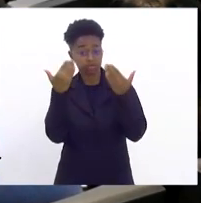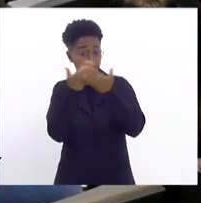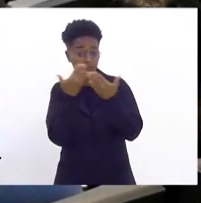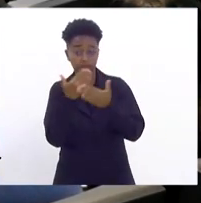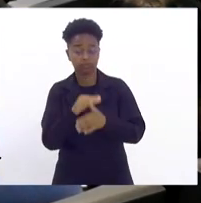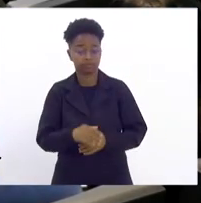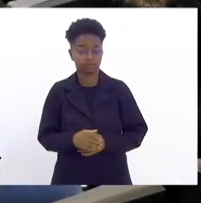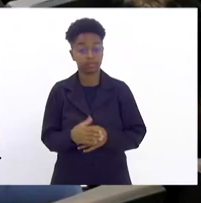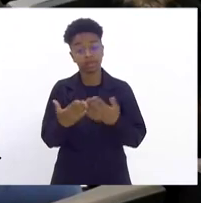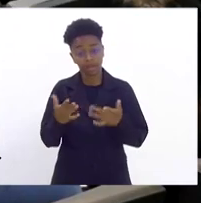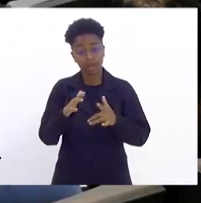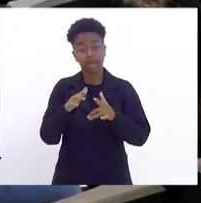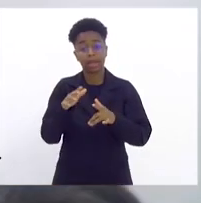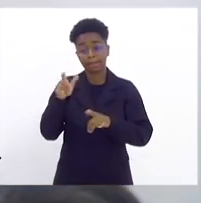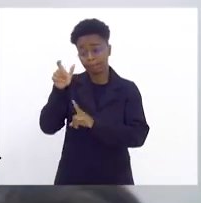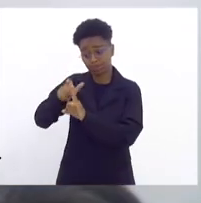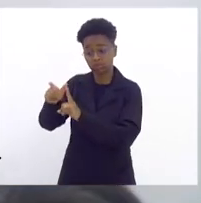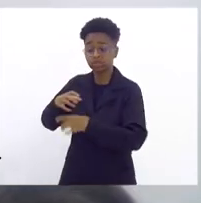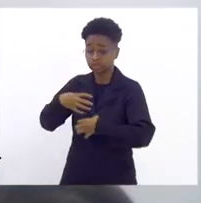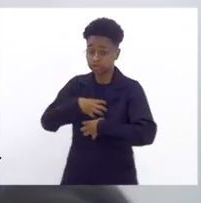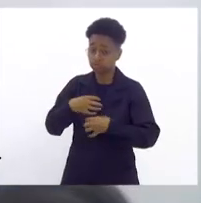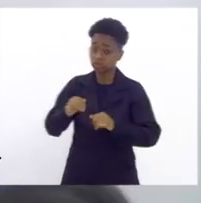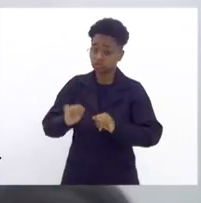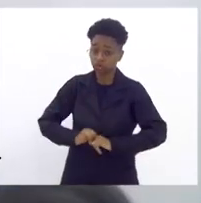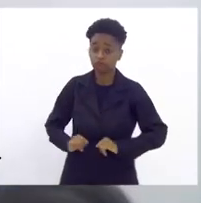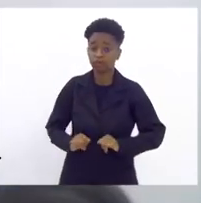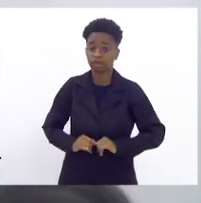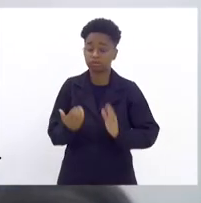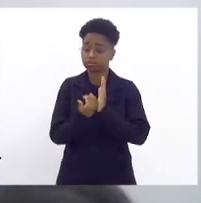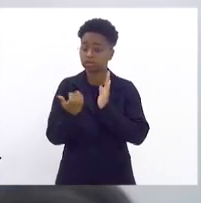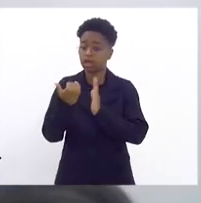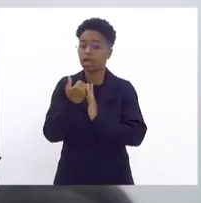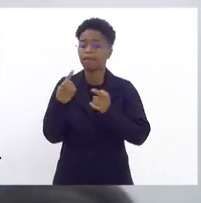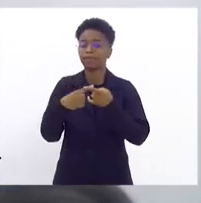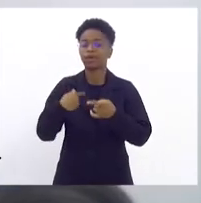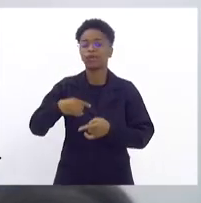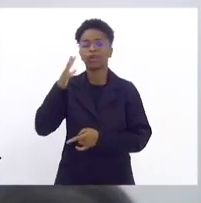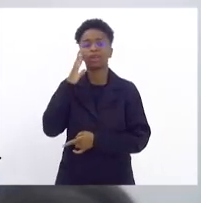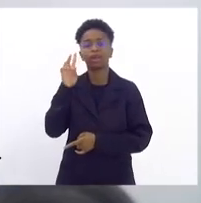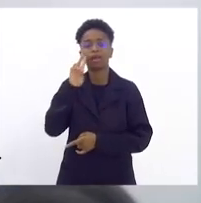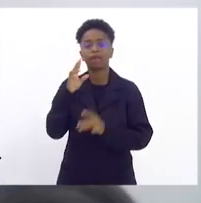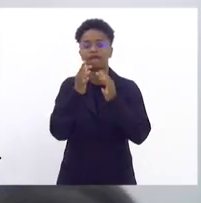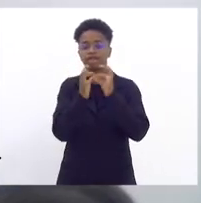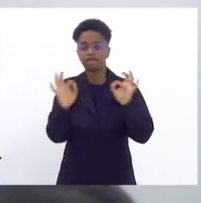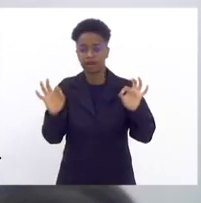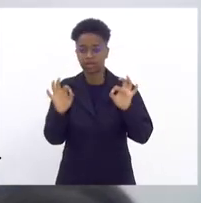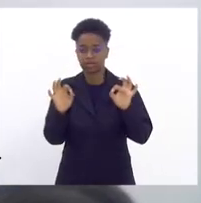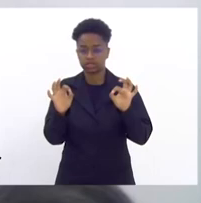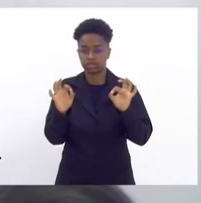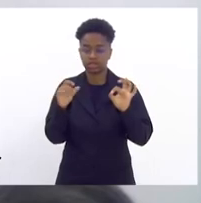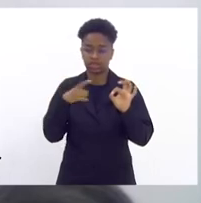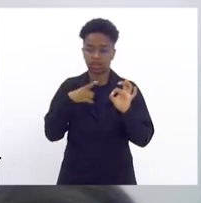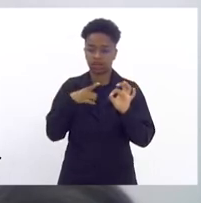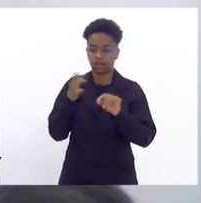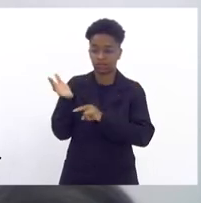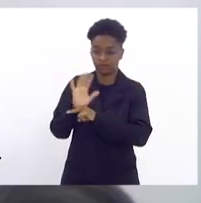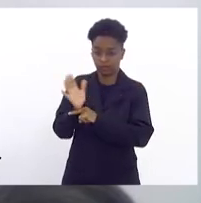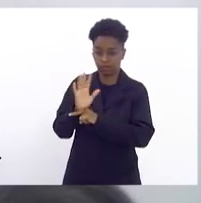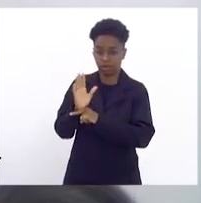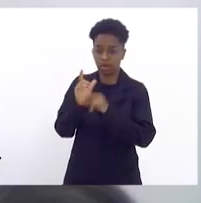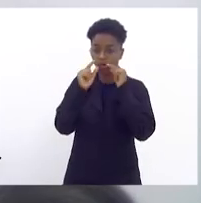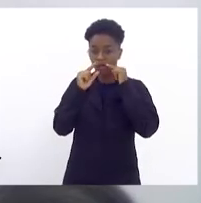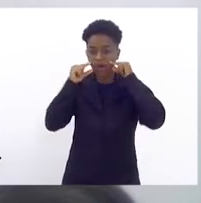e isso causa um sofrimento e estresse muito grande porque eu me lembro uma frase do filme Joker Coringa ela vamos lá né descer